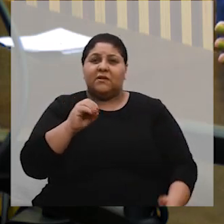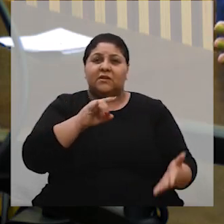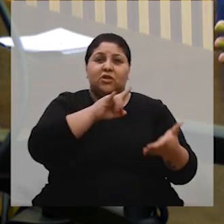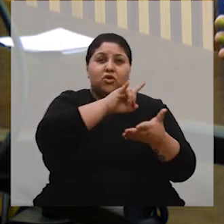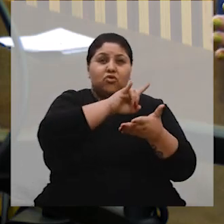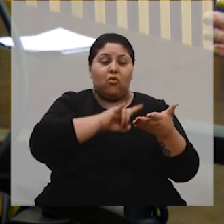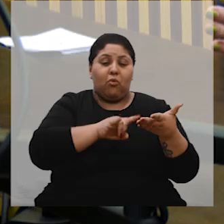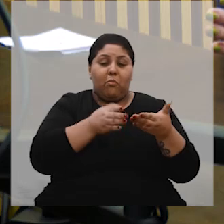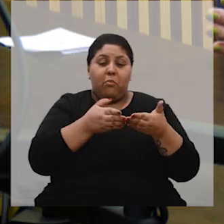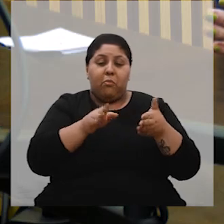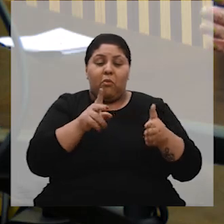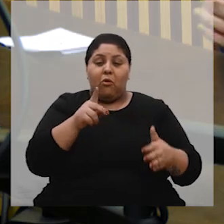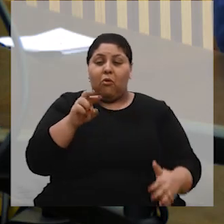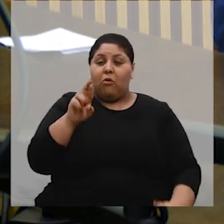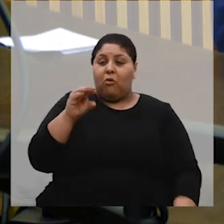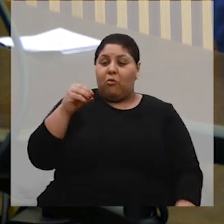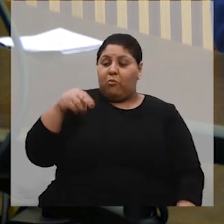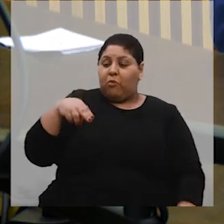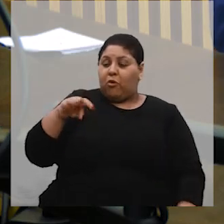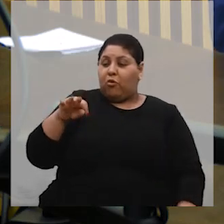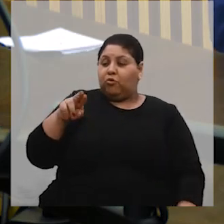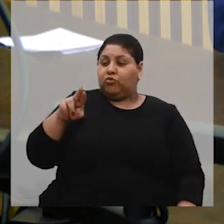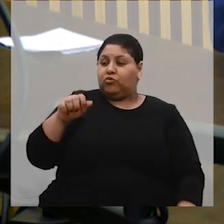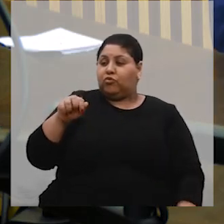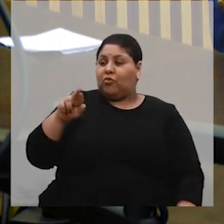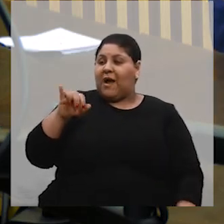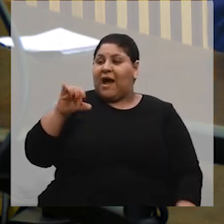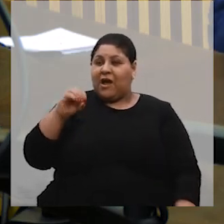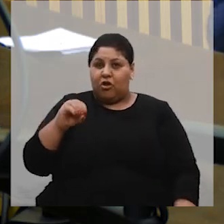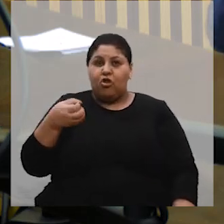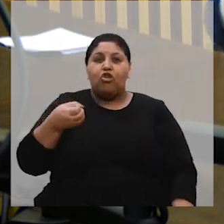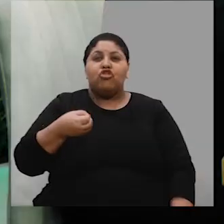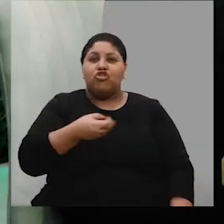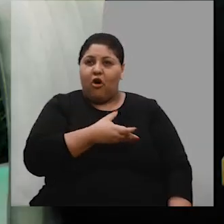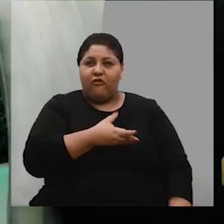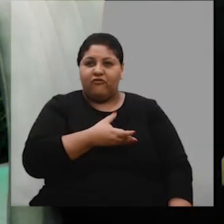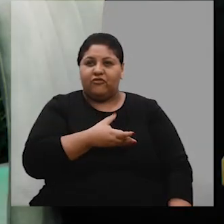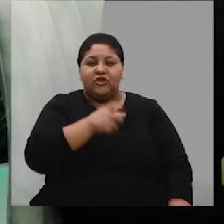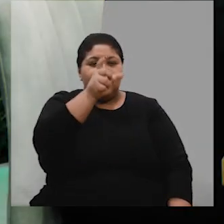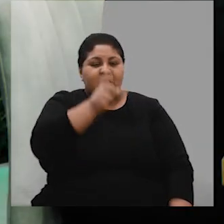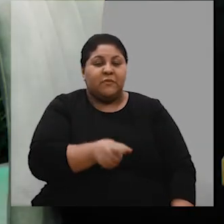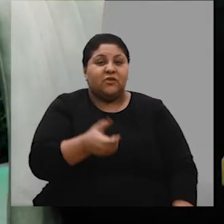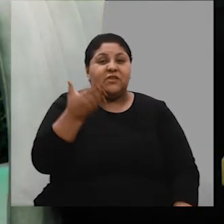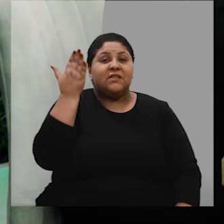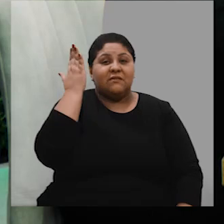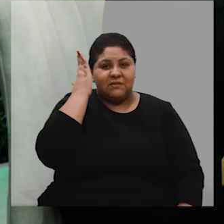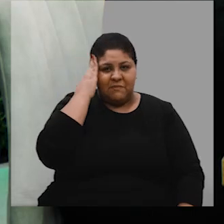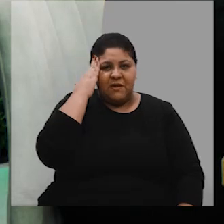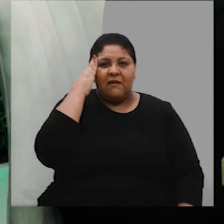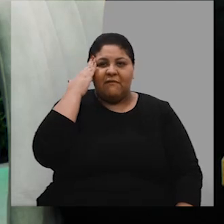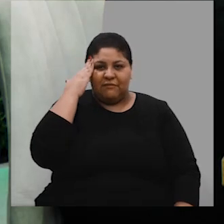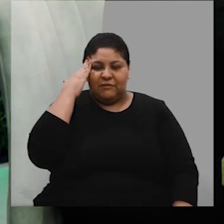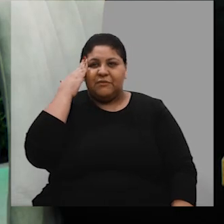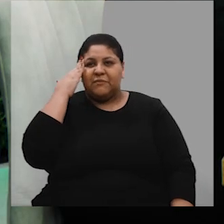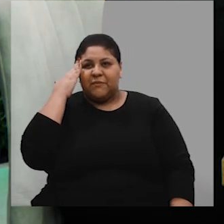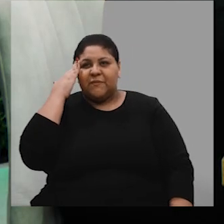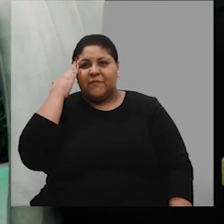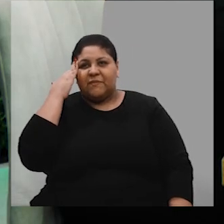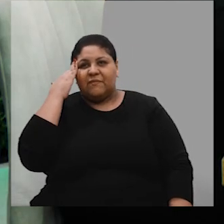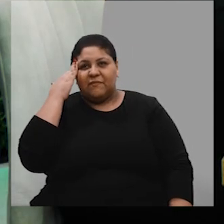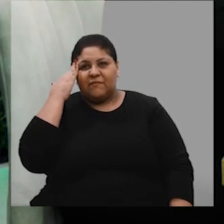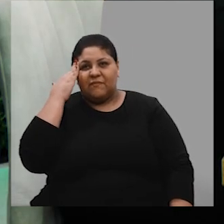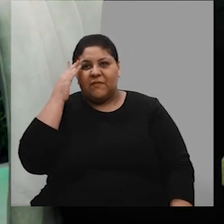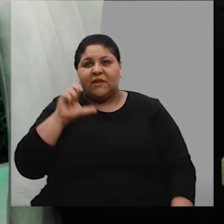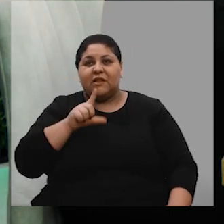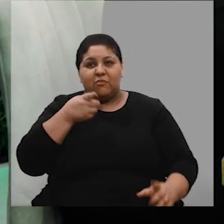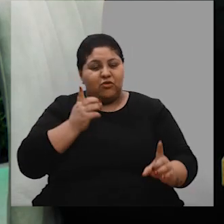prontuários, mais ou menos, de casos novos, digamos assim, né? De pacientes que não sabiam que tinham e que chegaram para a